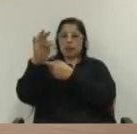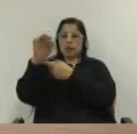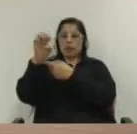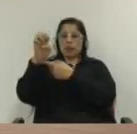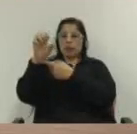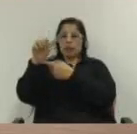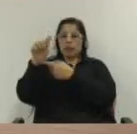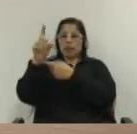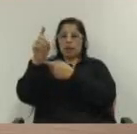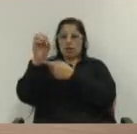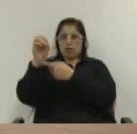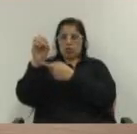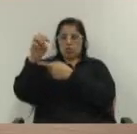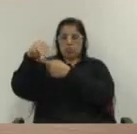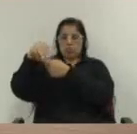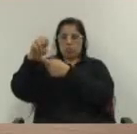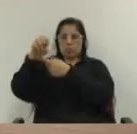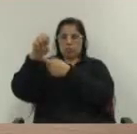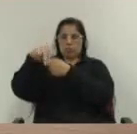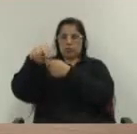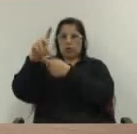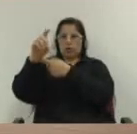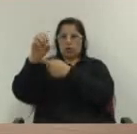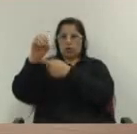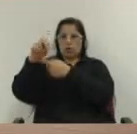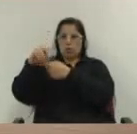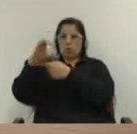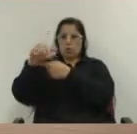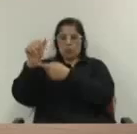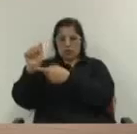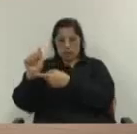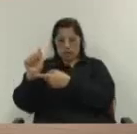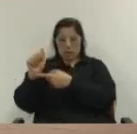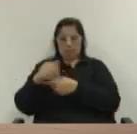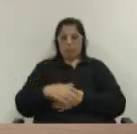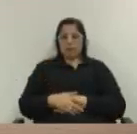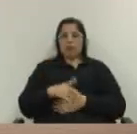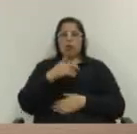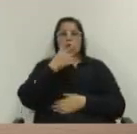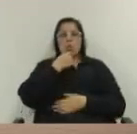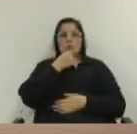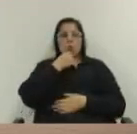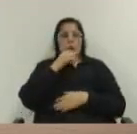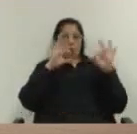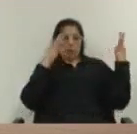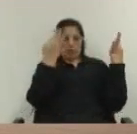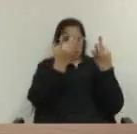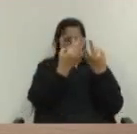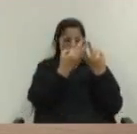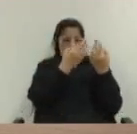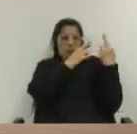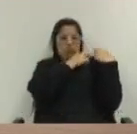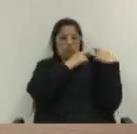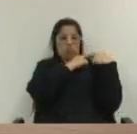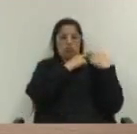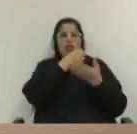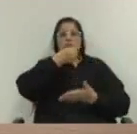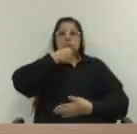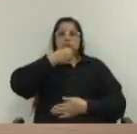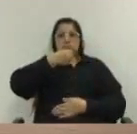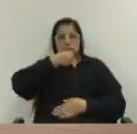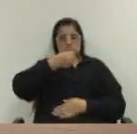Jornal da Tarde em 13 de dezembro de 1998. A minha cozinheira era a famosa